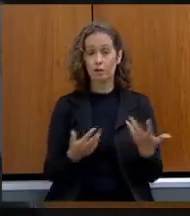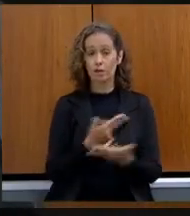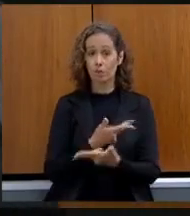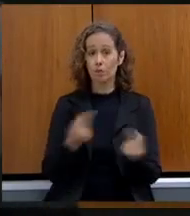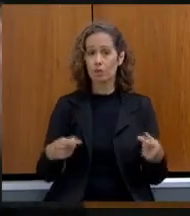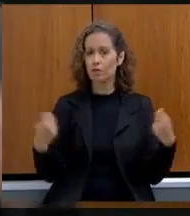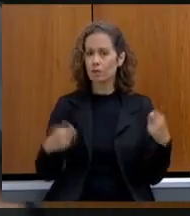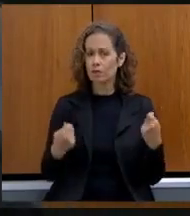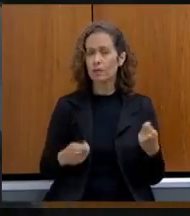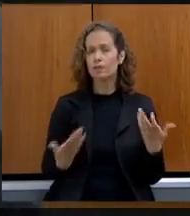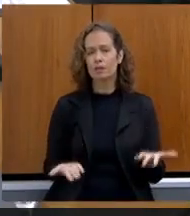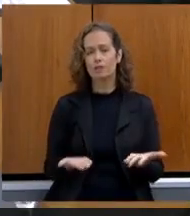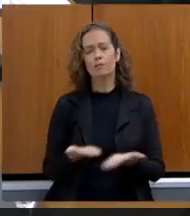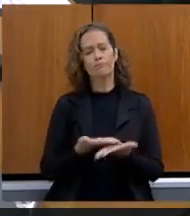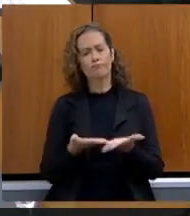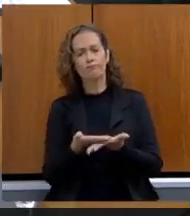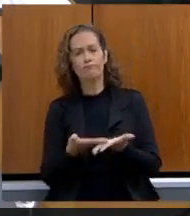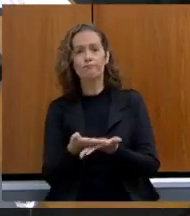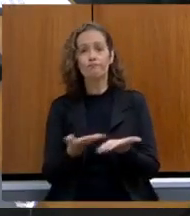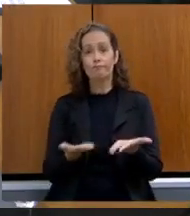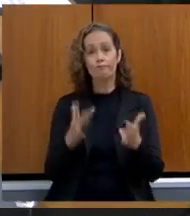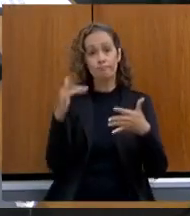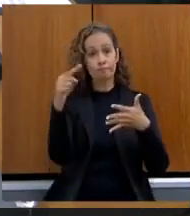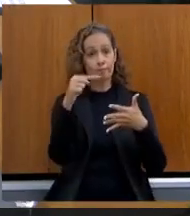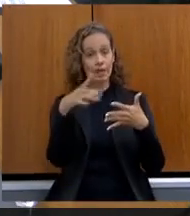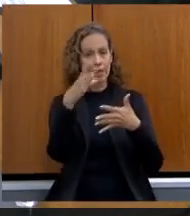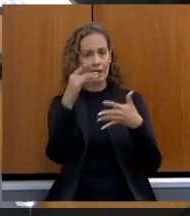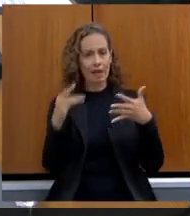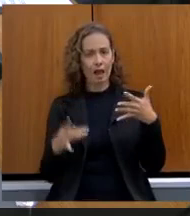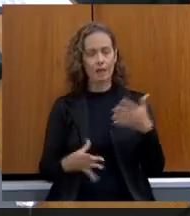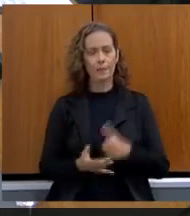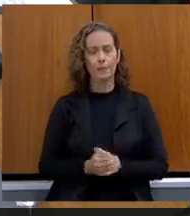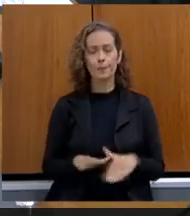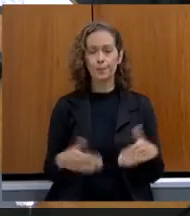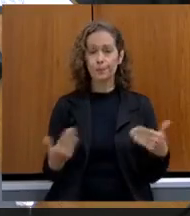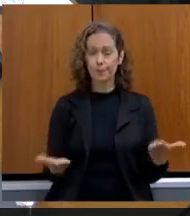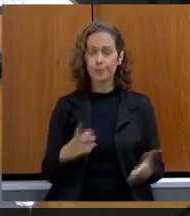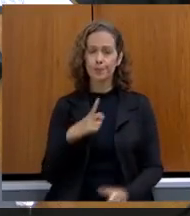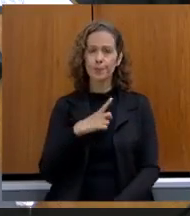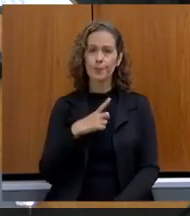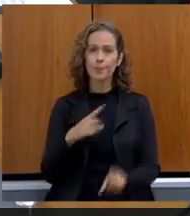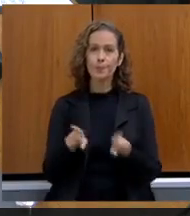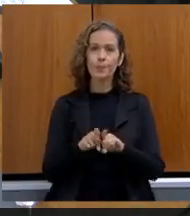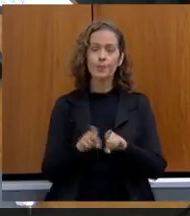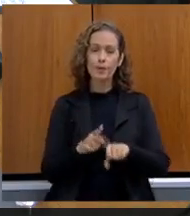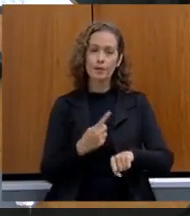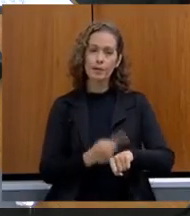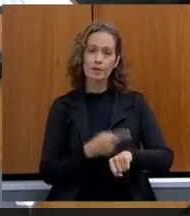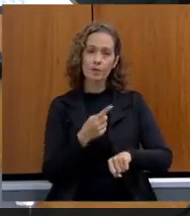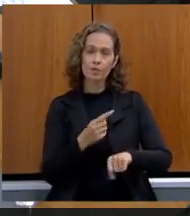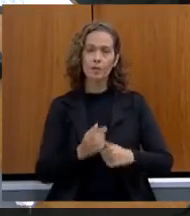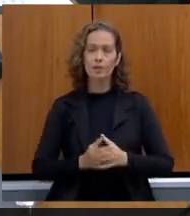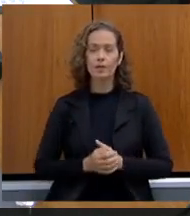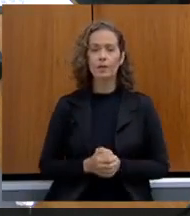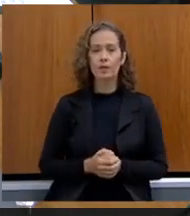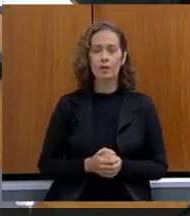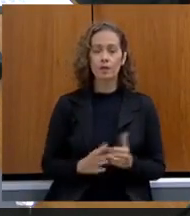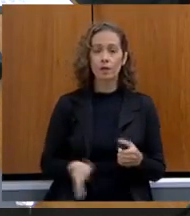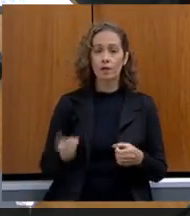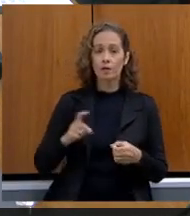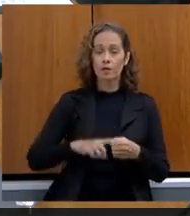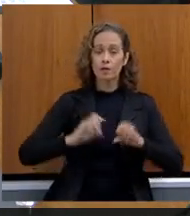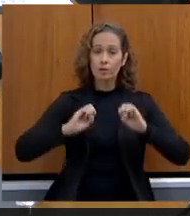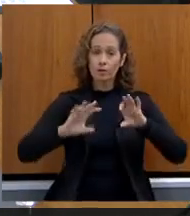tratado o time nós temos Então nesse momento né A retomada do